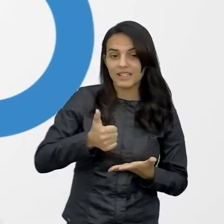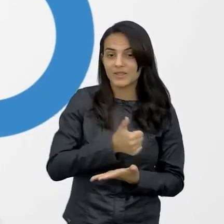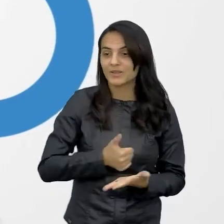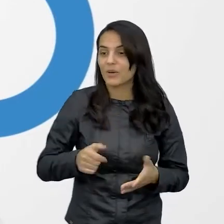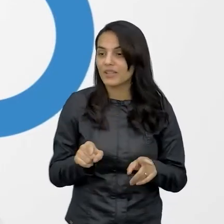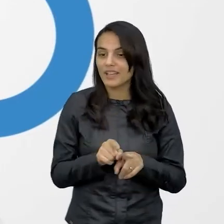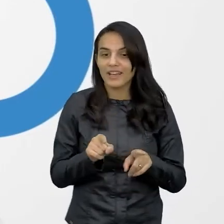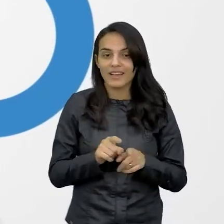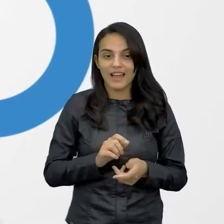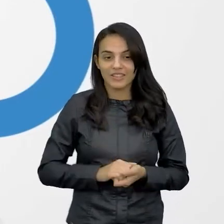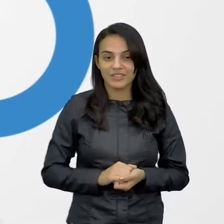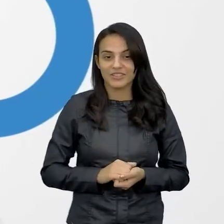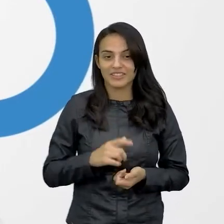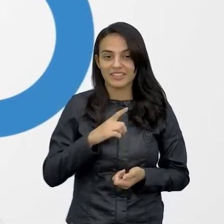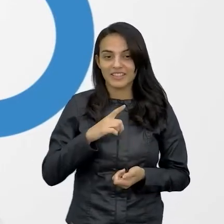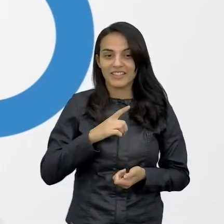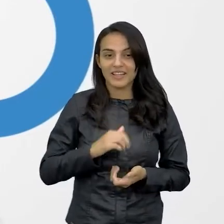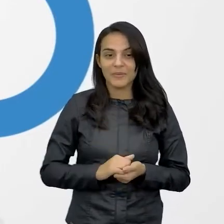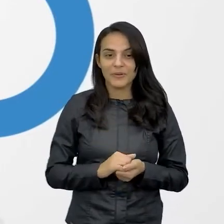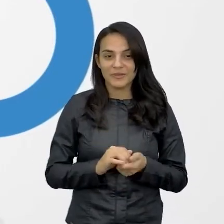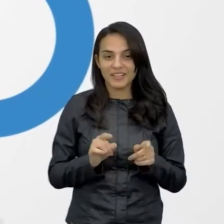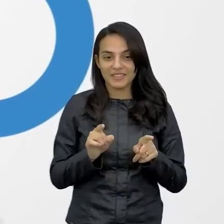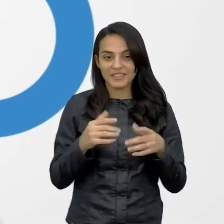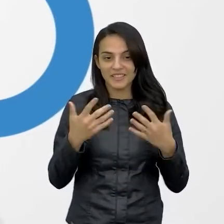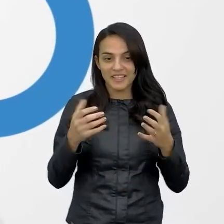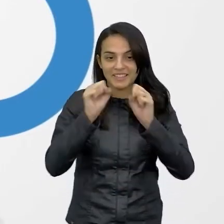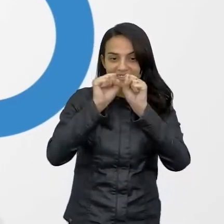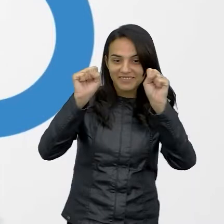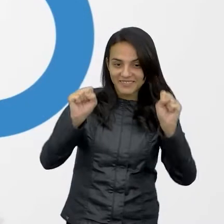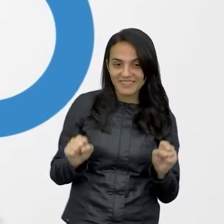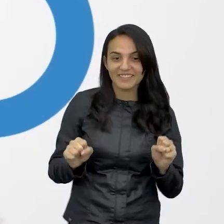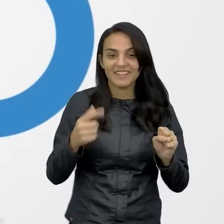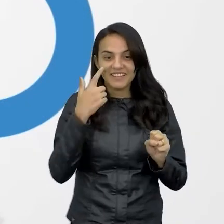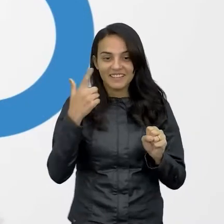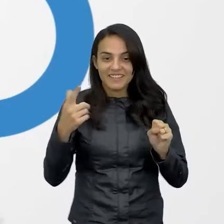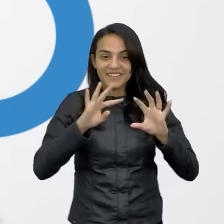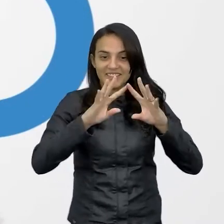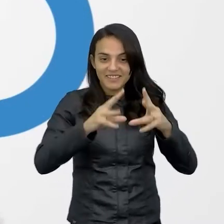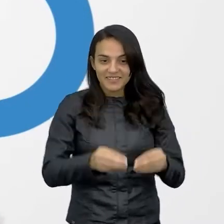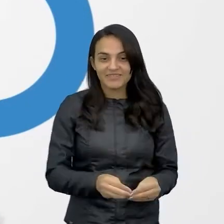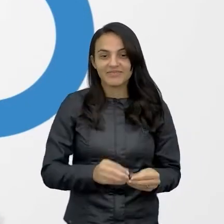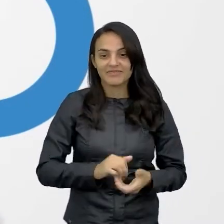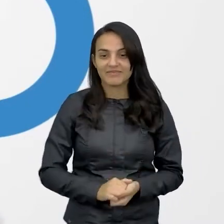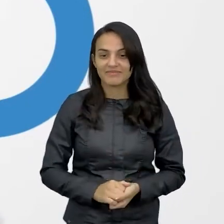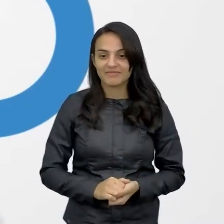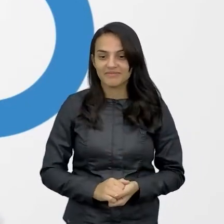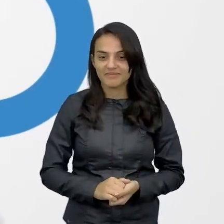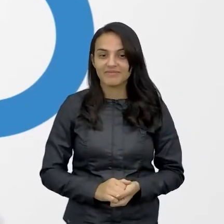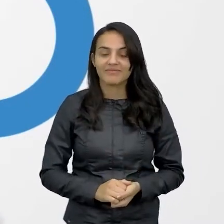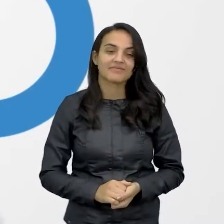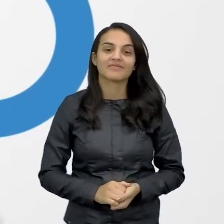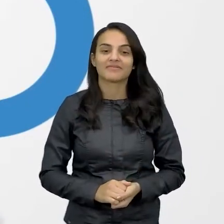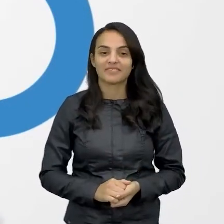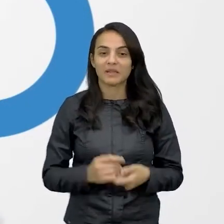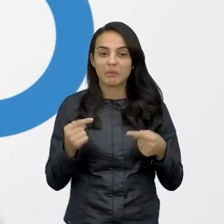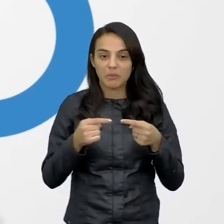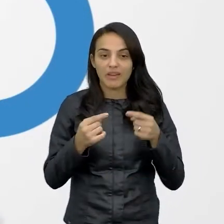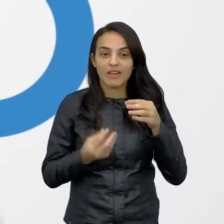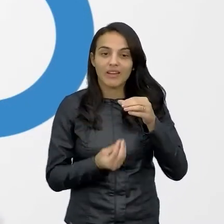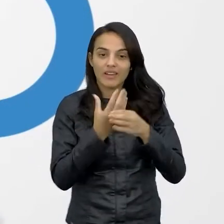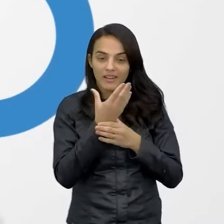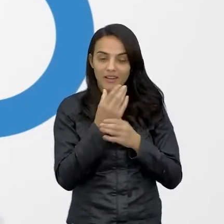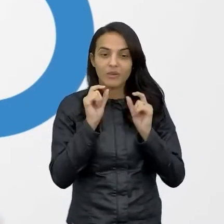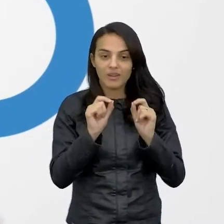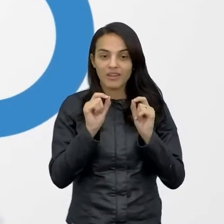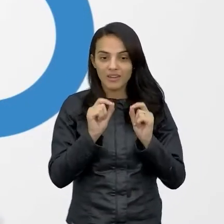intuitivo, descreve como entradas e saídas de um sistema não são proporcionais entre si. A não linearidade surge pelo fato